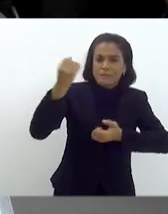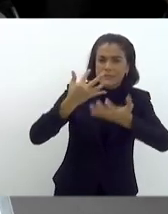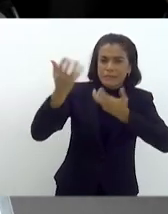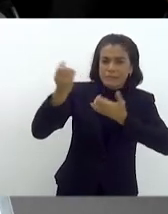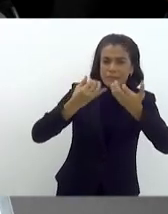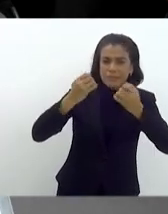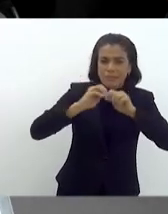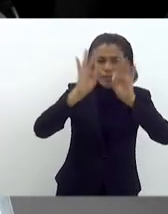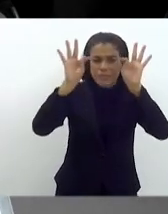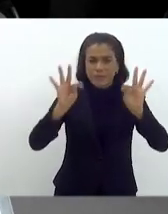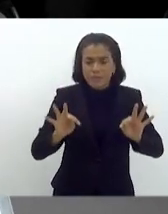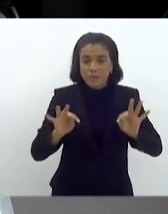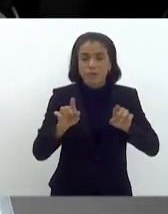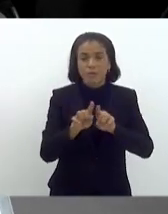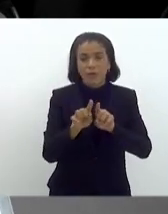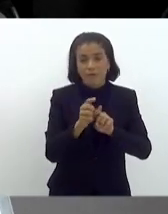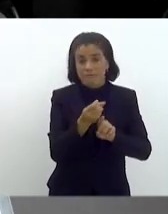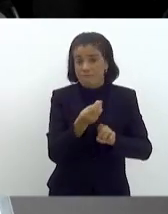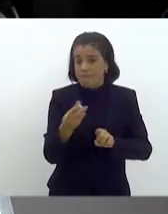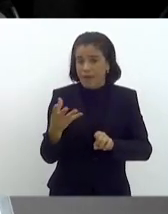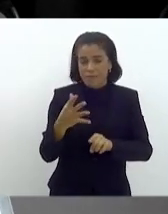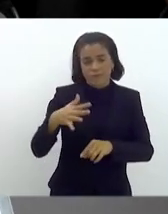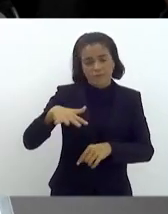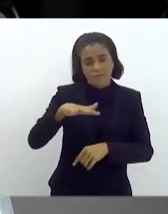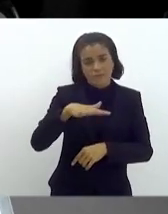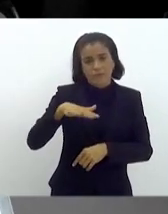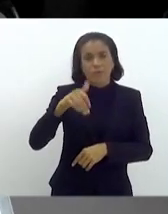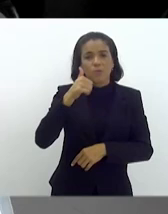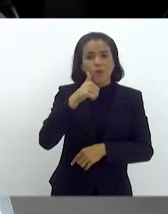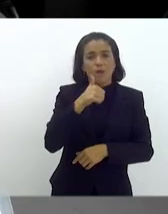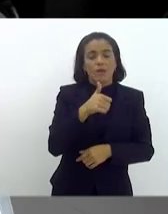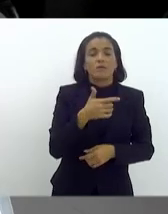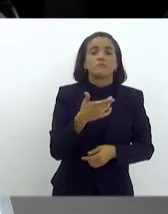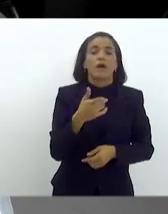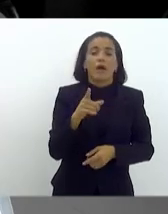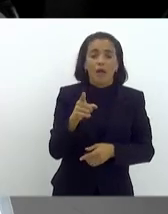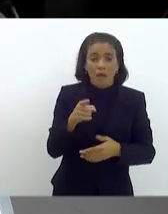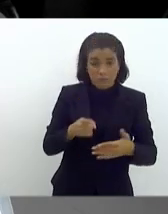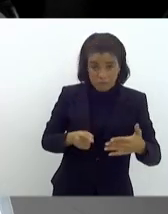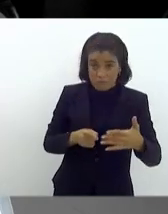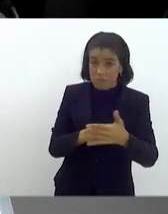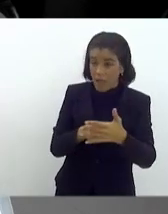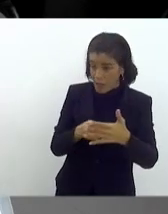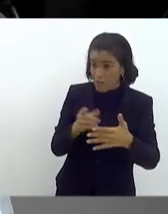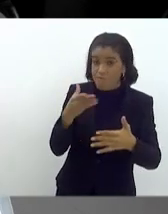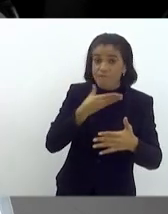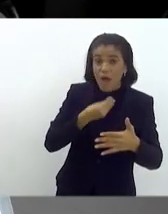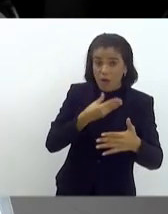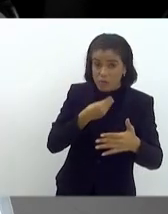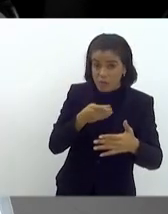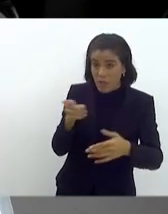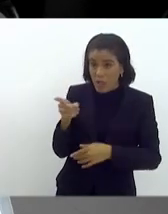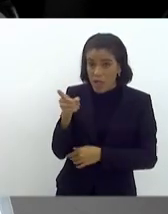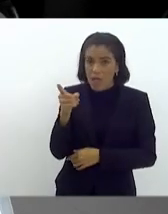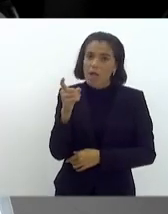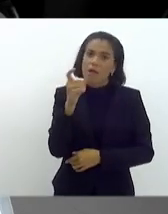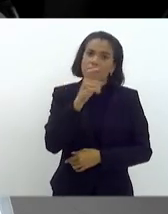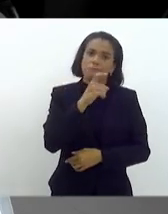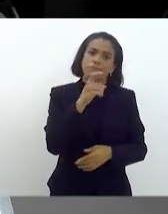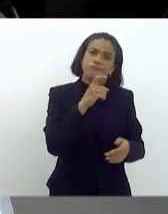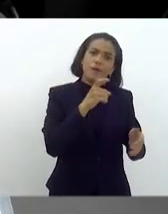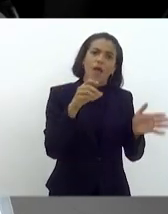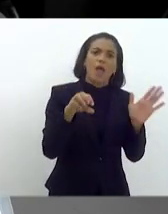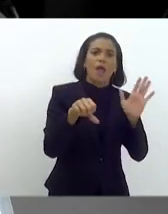por vezes essa mulher vai ser sim e acontece com frequência ela ser indiciado por denunciação caluniosa o que não se faz né